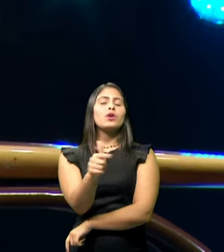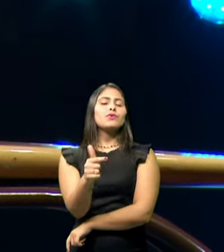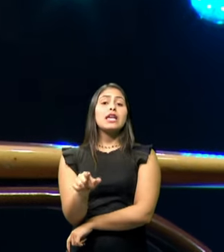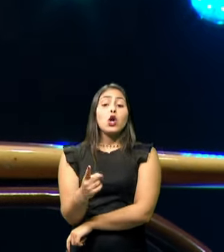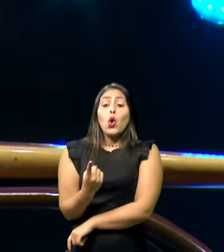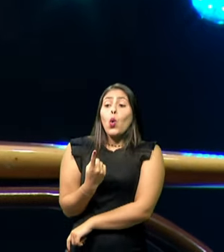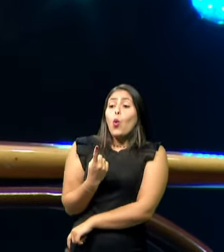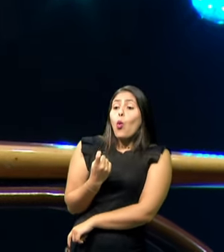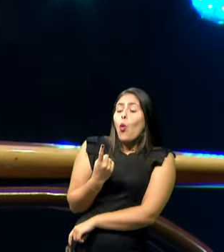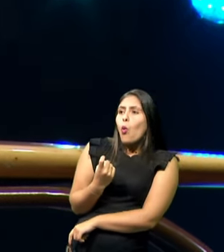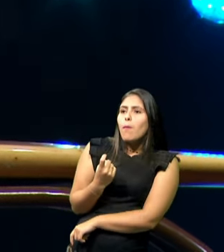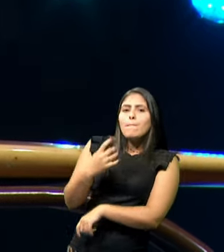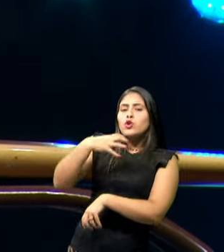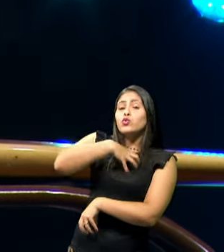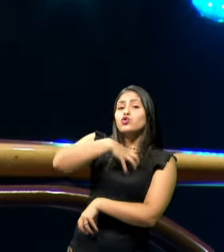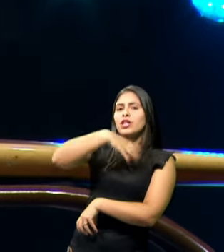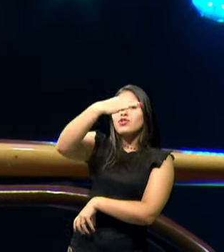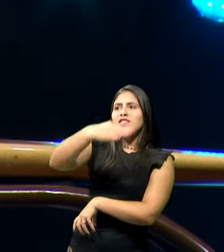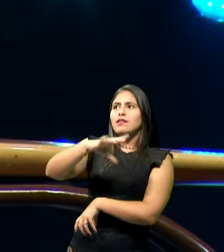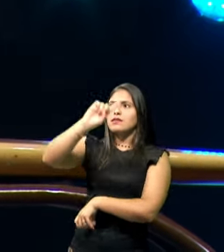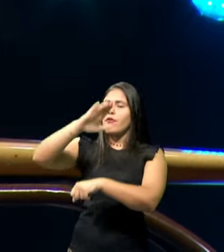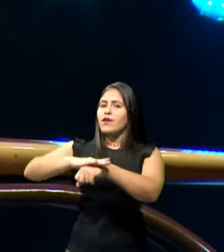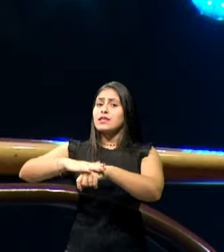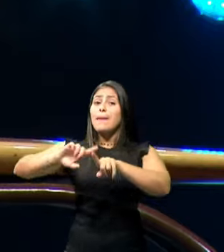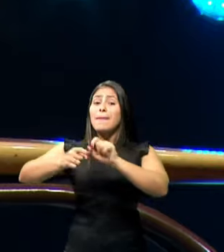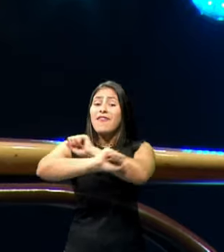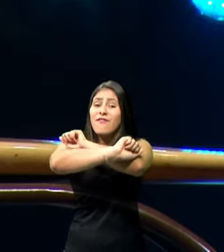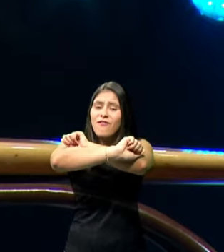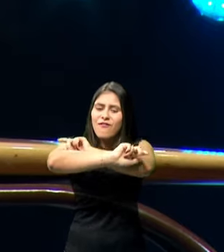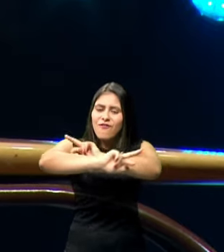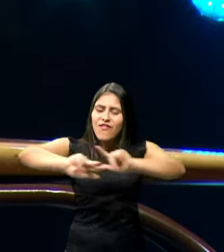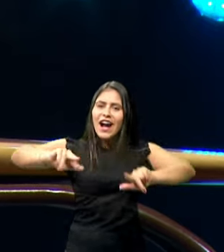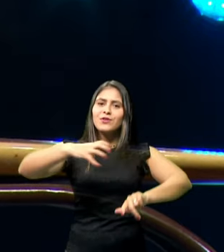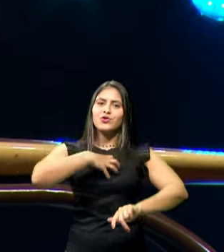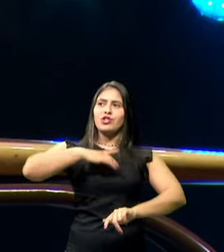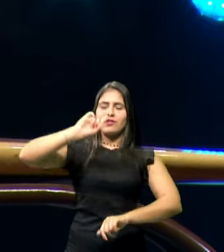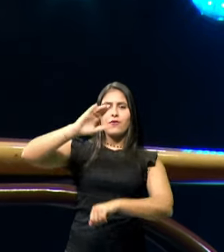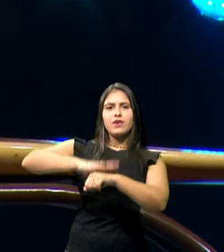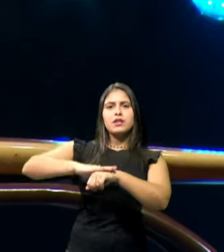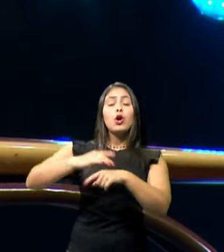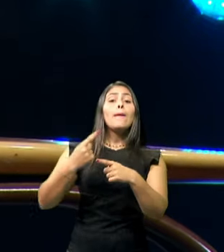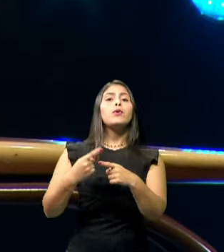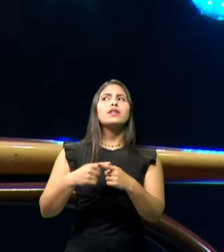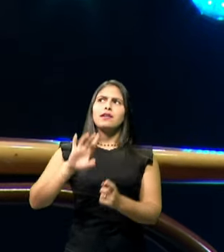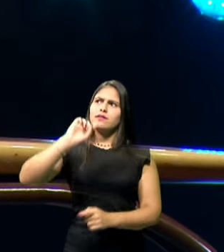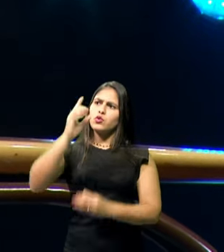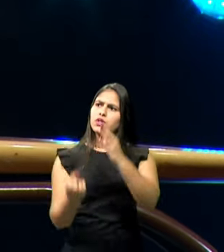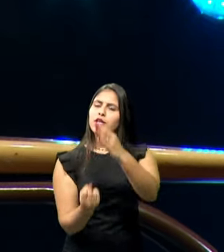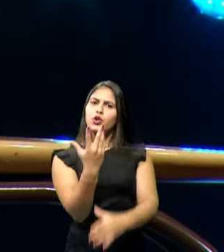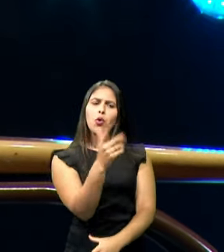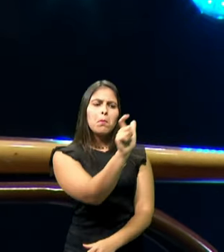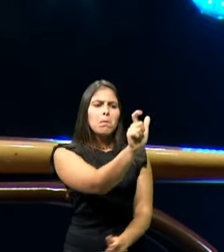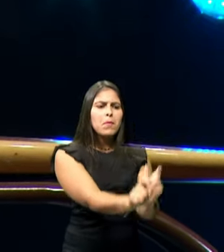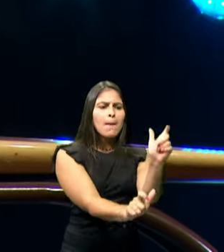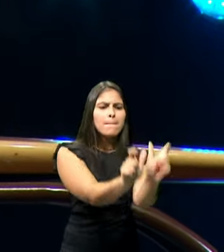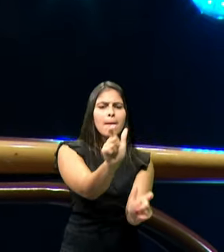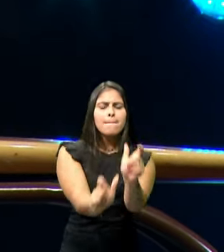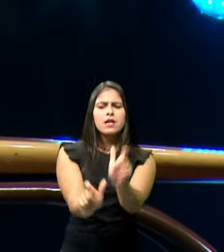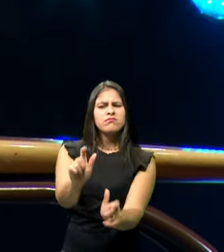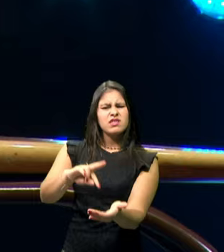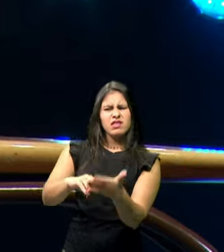a multiforme graça. Por que a multiforme graça? Porque Deus fez indivíduos. O que significa ser